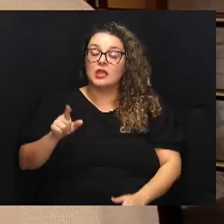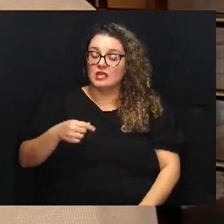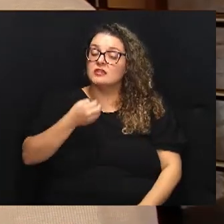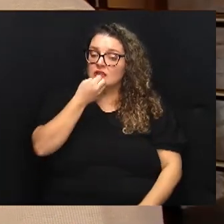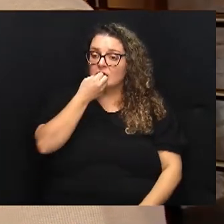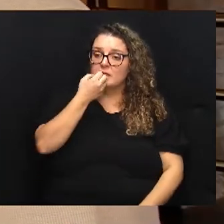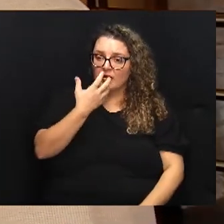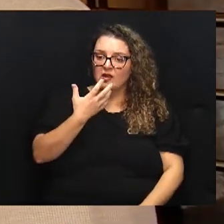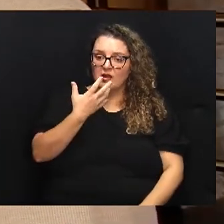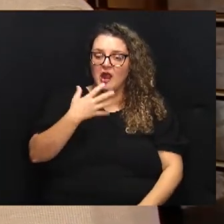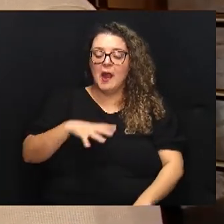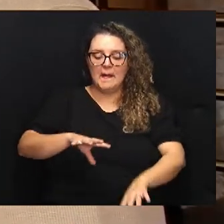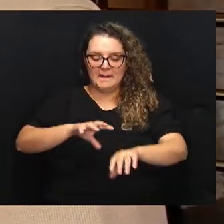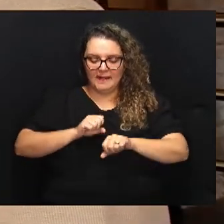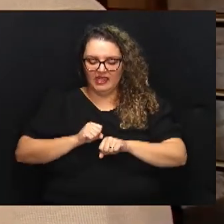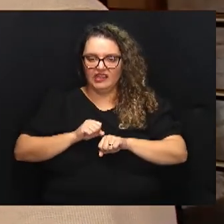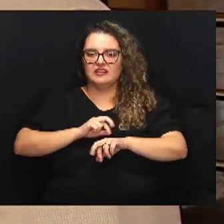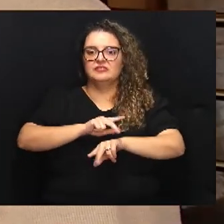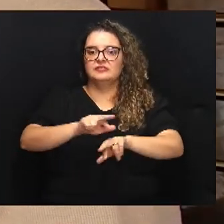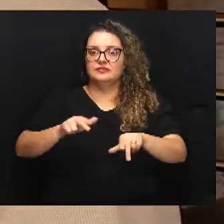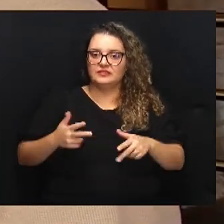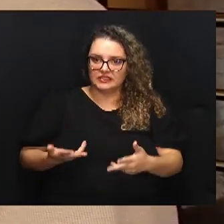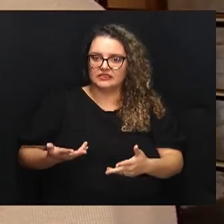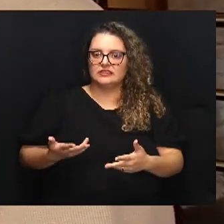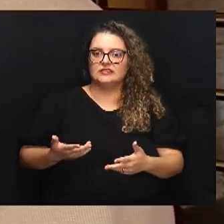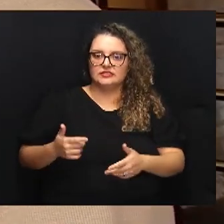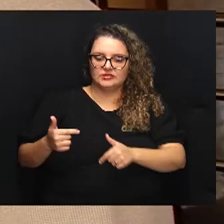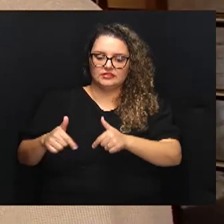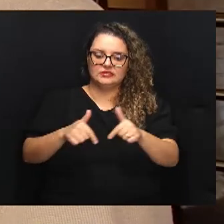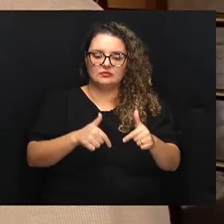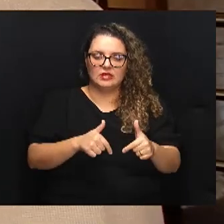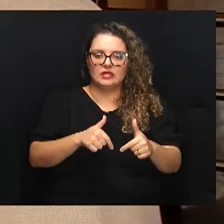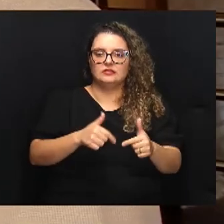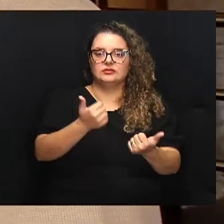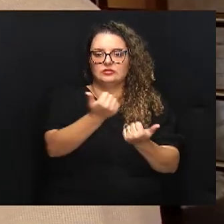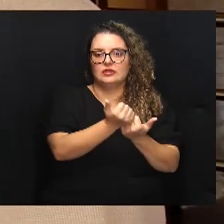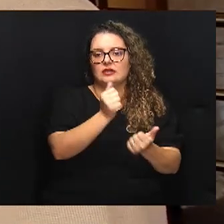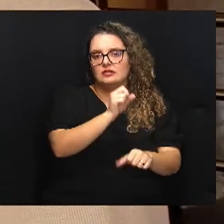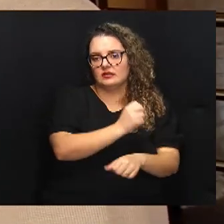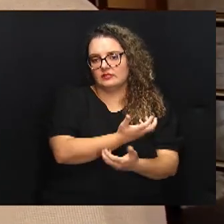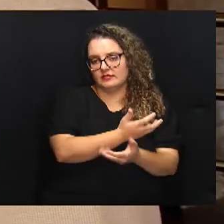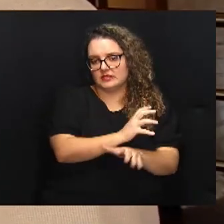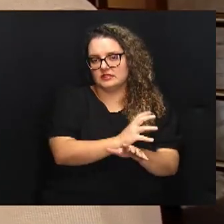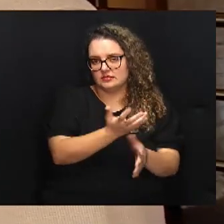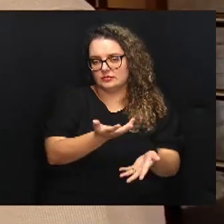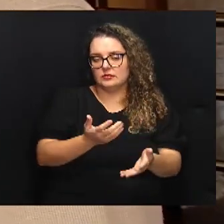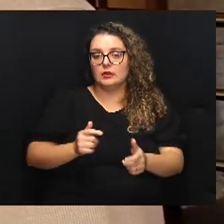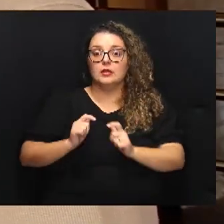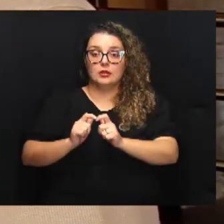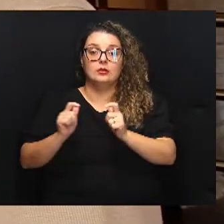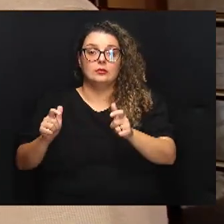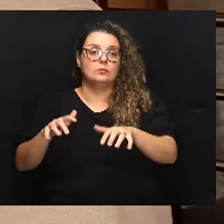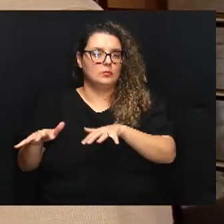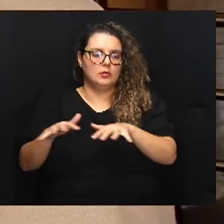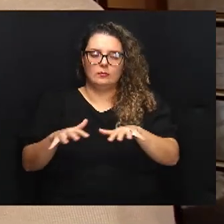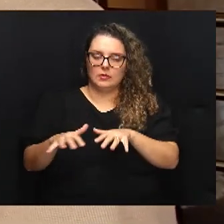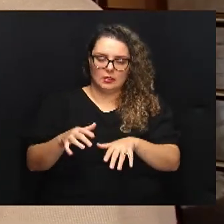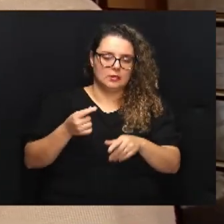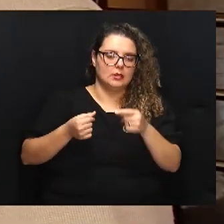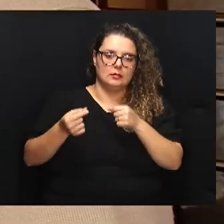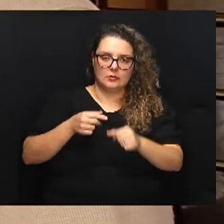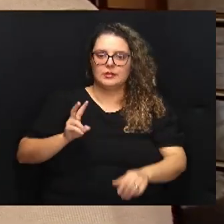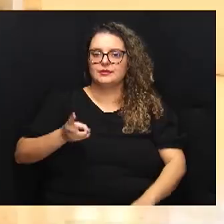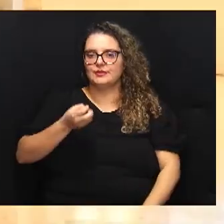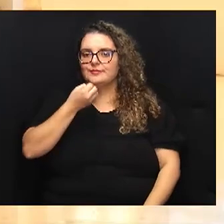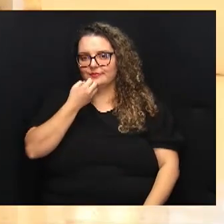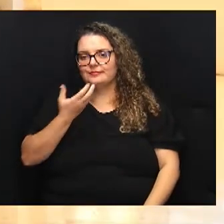bom, absorve uma certa mão de obra que pode estar desocupada e o crescimento movimenta a economia e sempre é bom